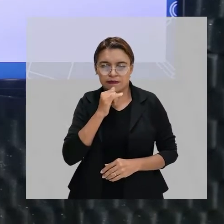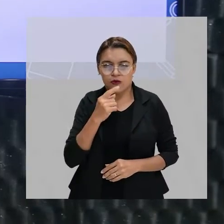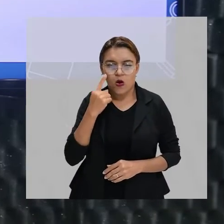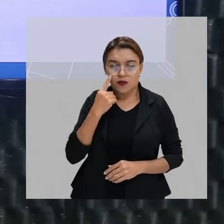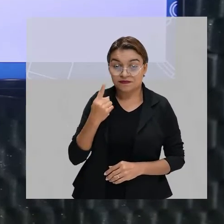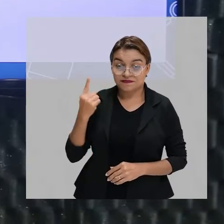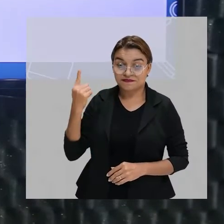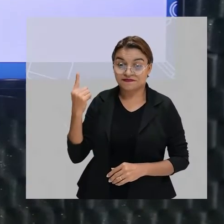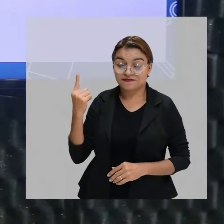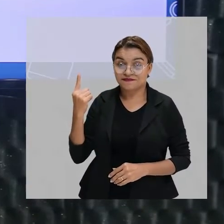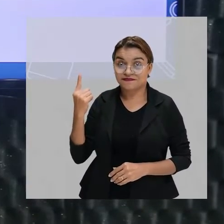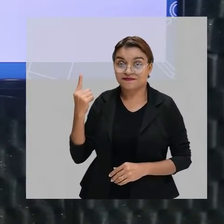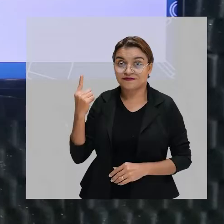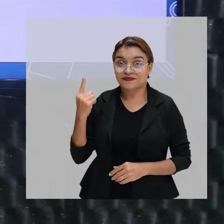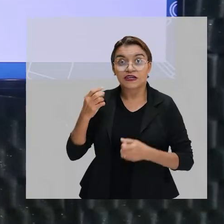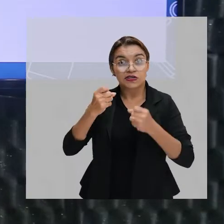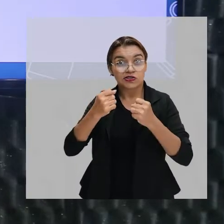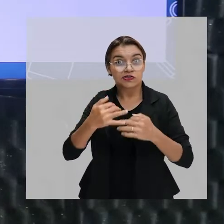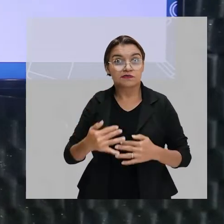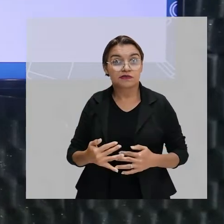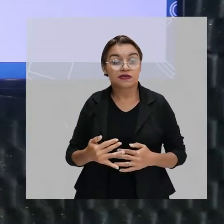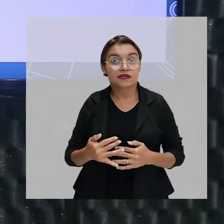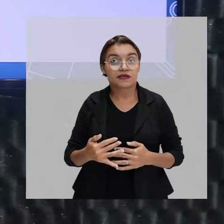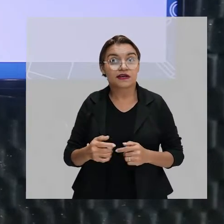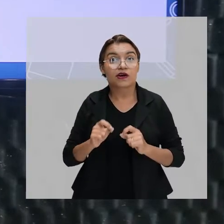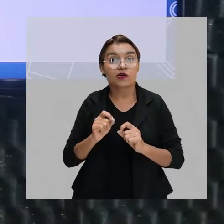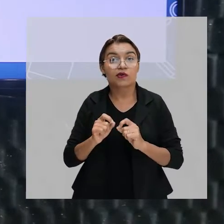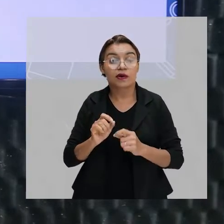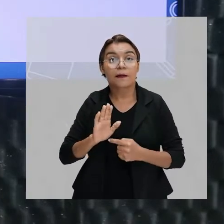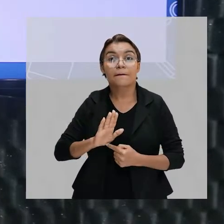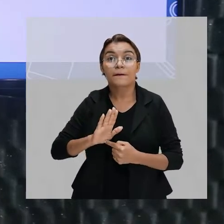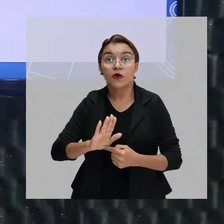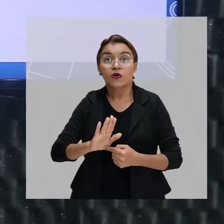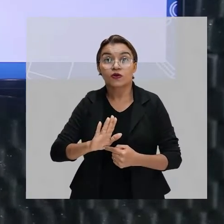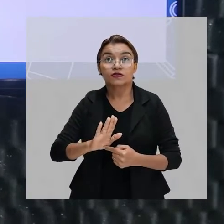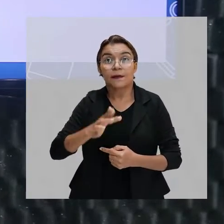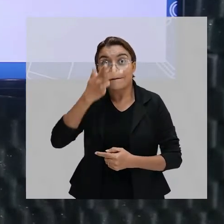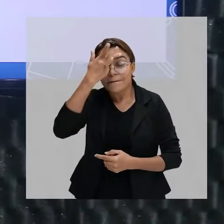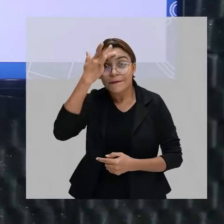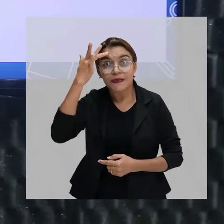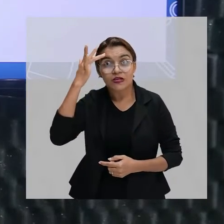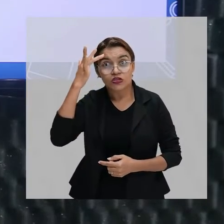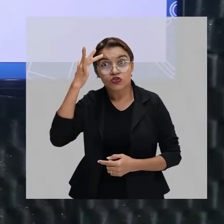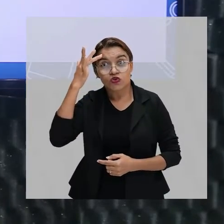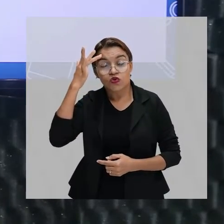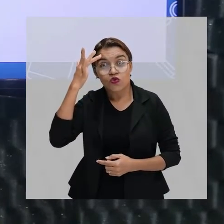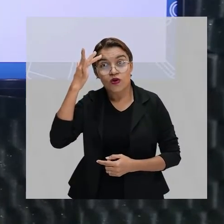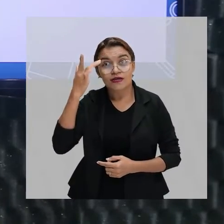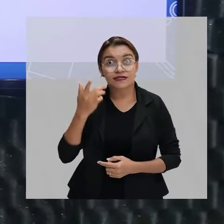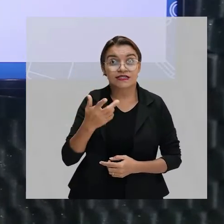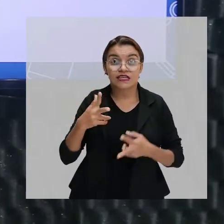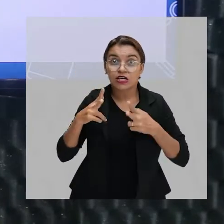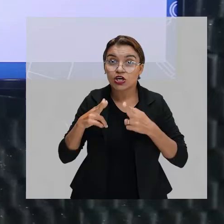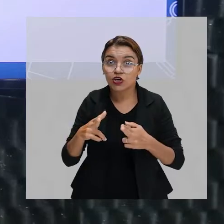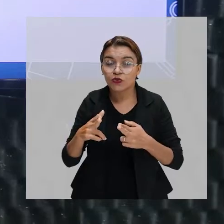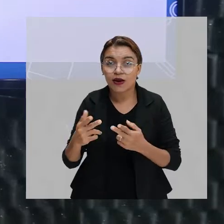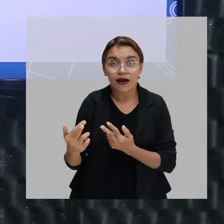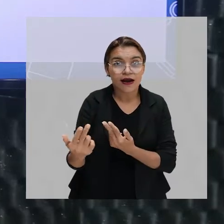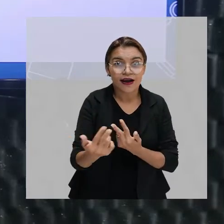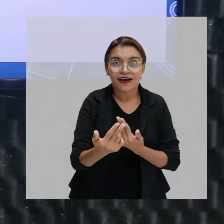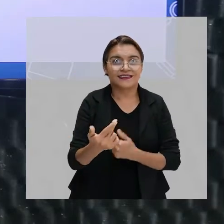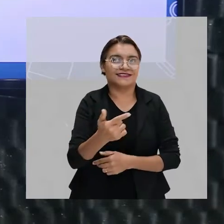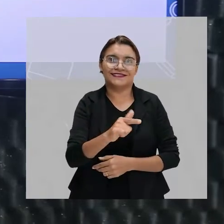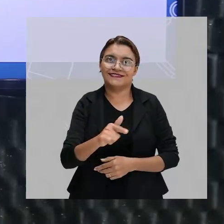que eu circulei aqui ó o que faz com que não existam pessoas iguais